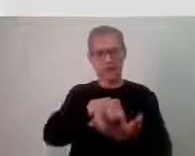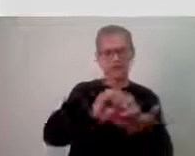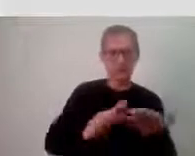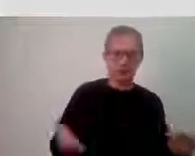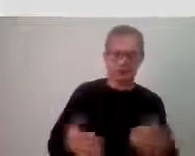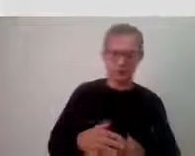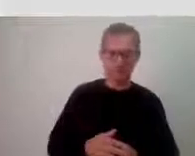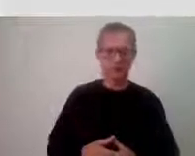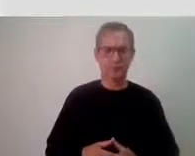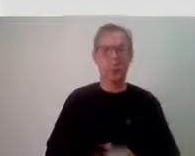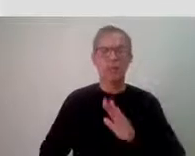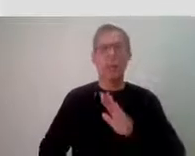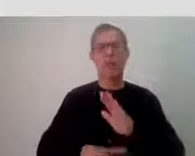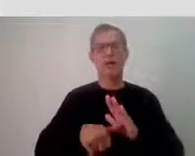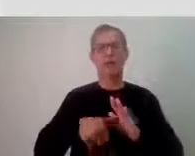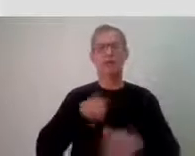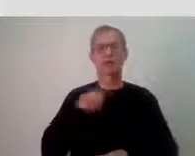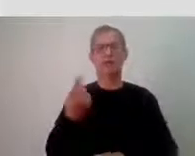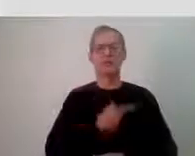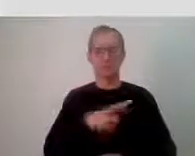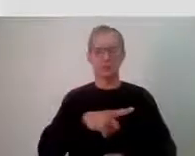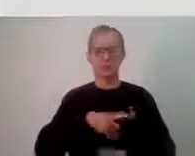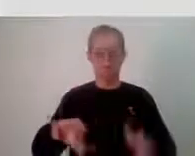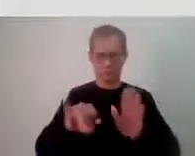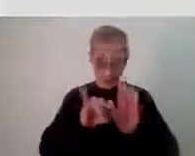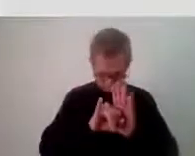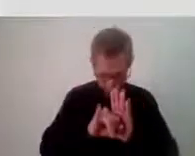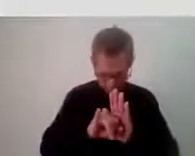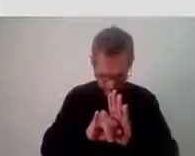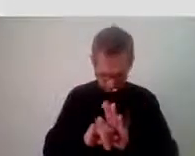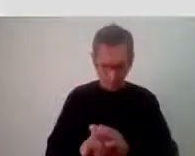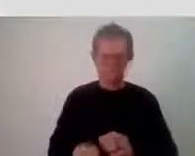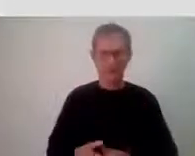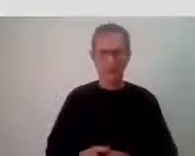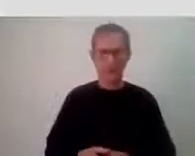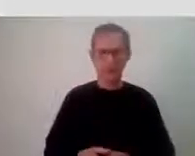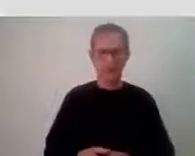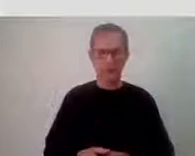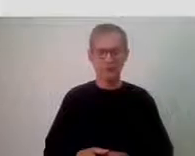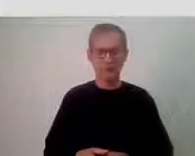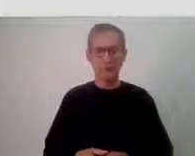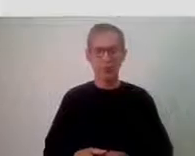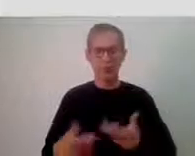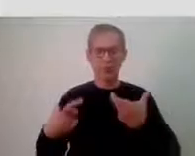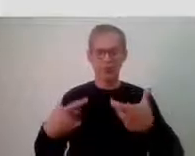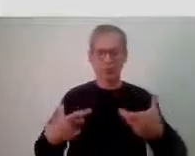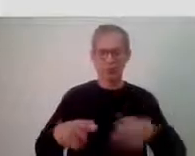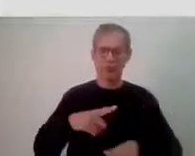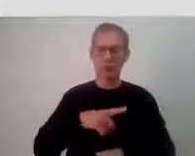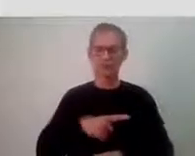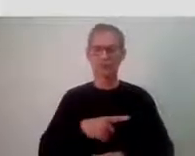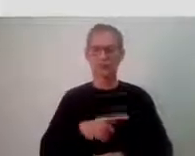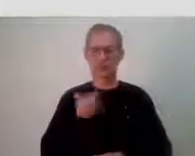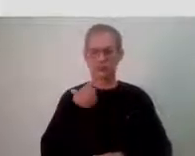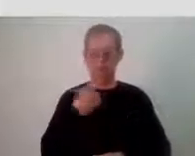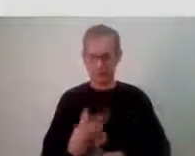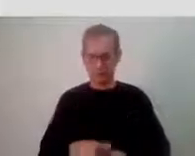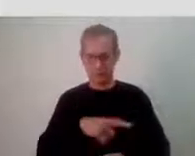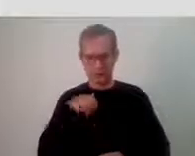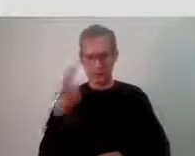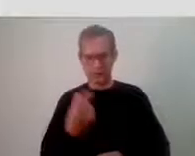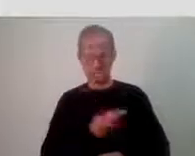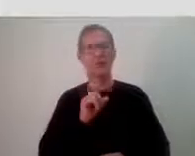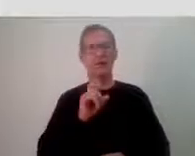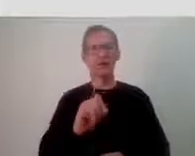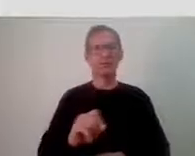atividade. Primeiro, a gente vai determinar, então, a posição a partir da velocidade. Nós temos